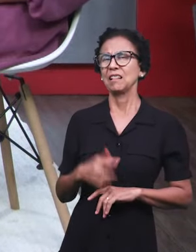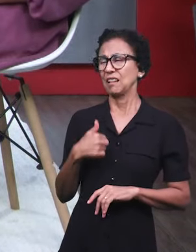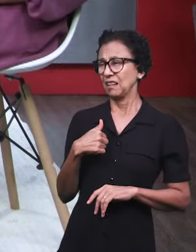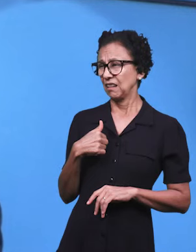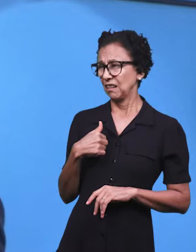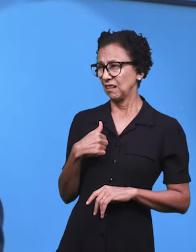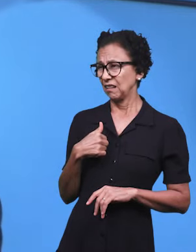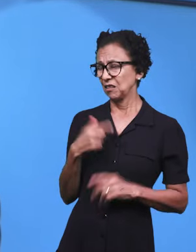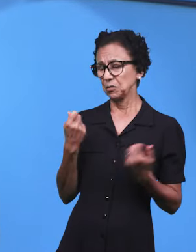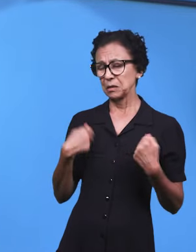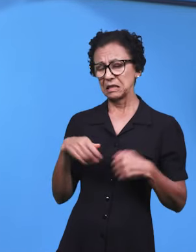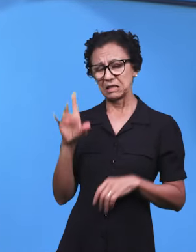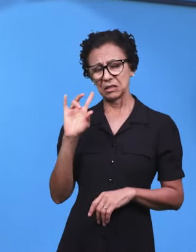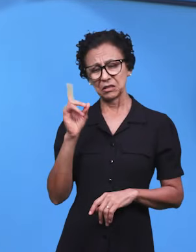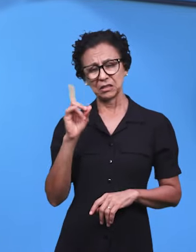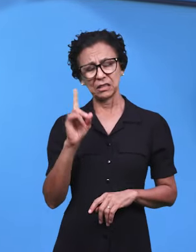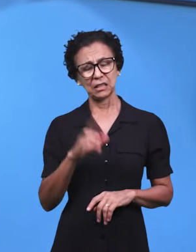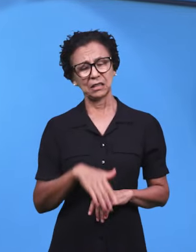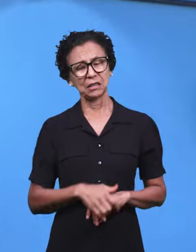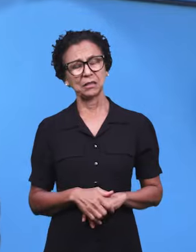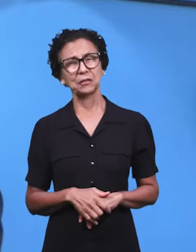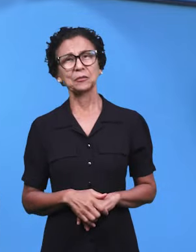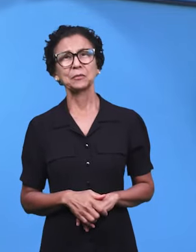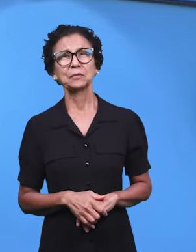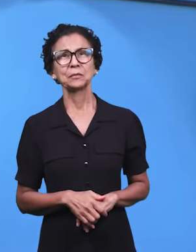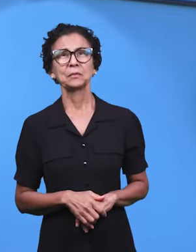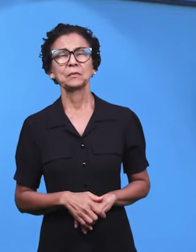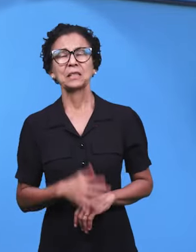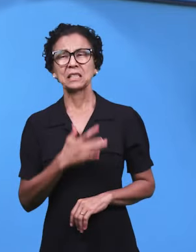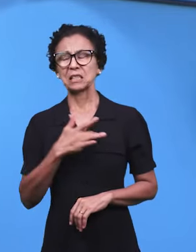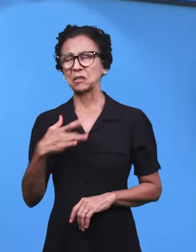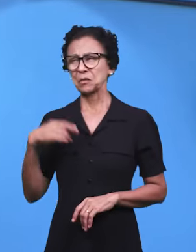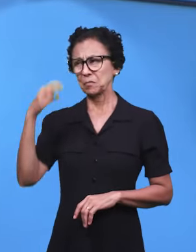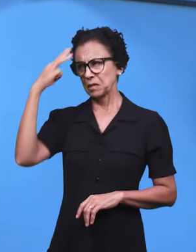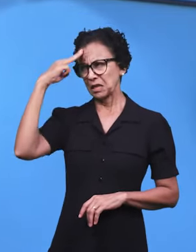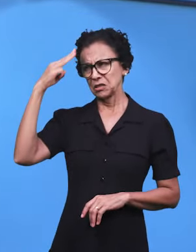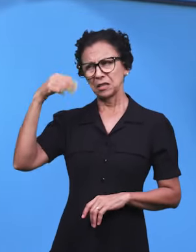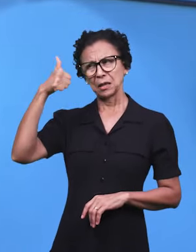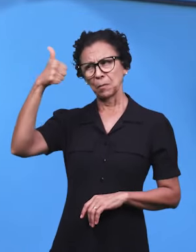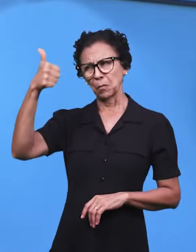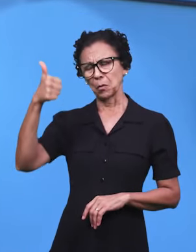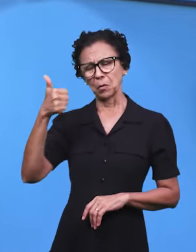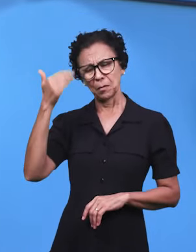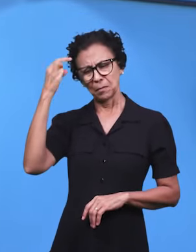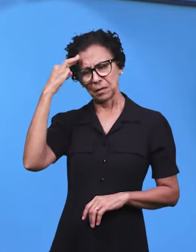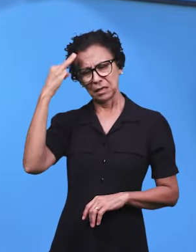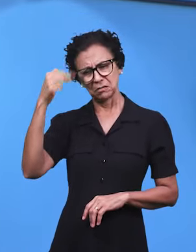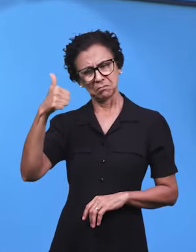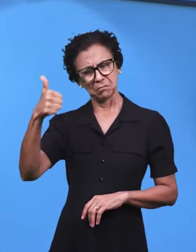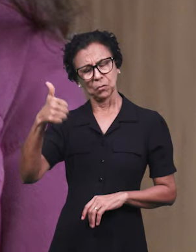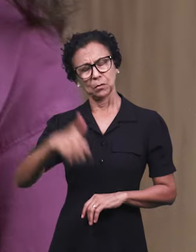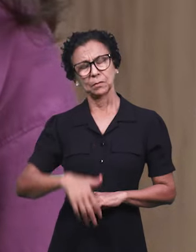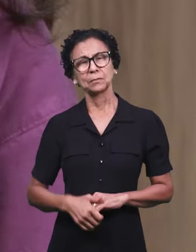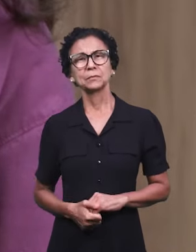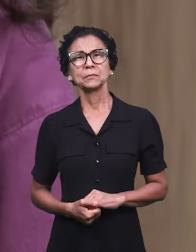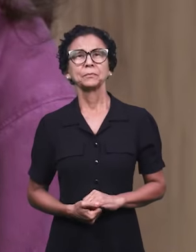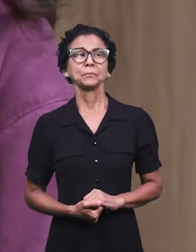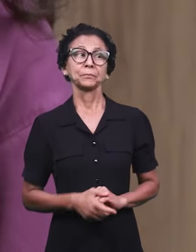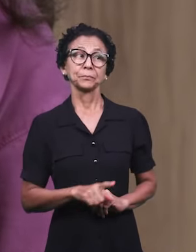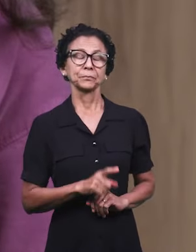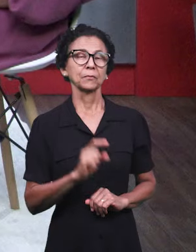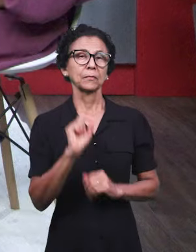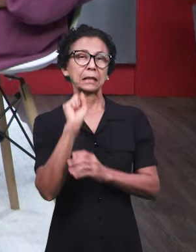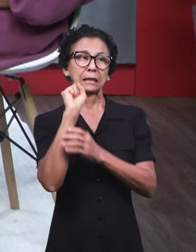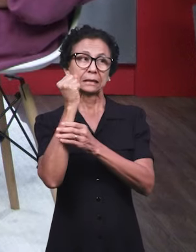é bobeira. E quando, na verdade, né, doutora, é algo muito sério. Muito sério. E outra pergunta que a